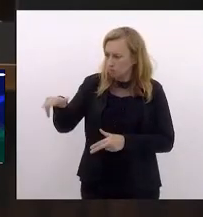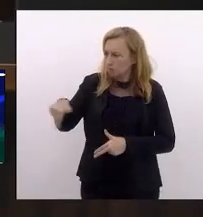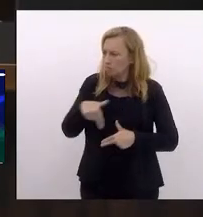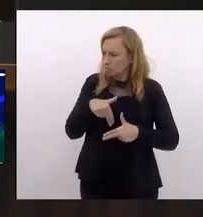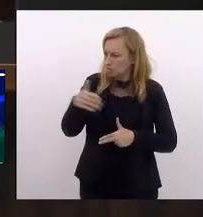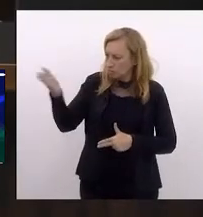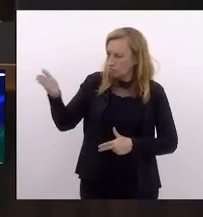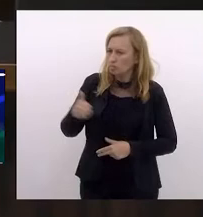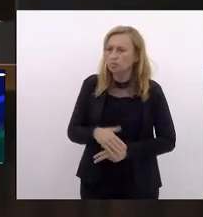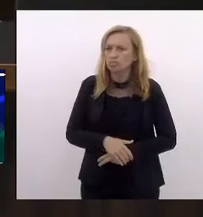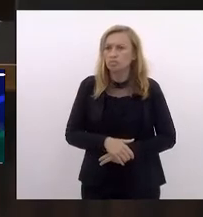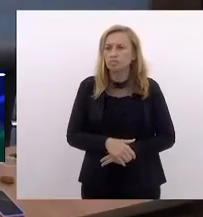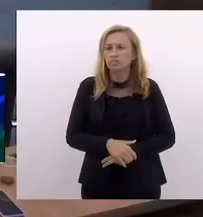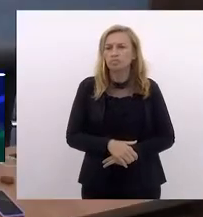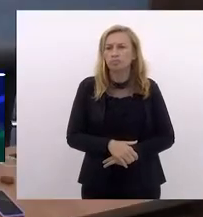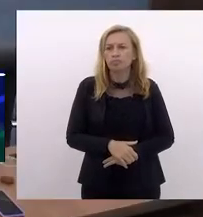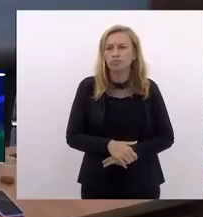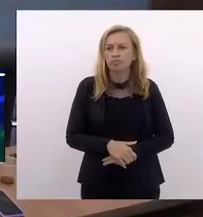dirigindo